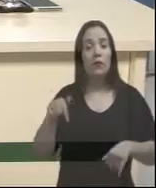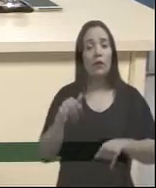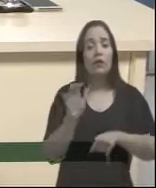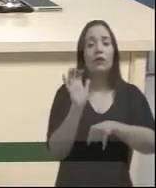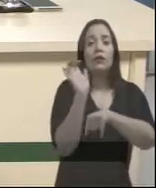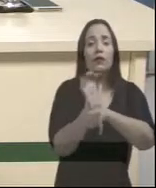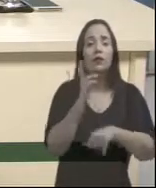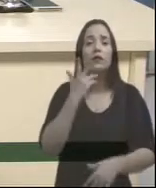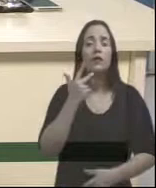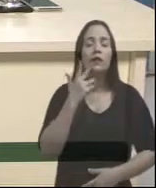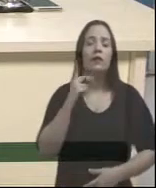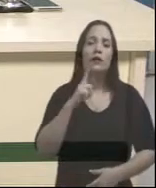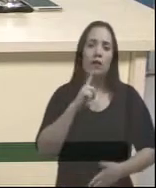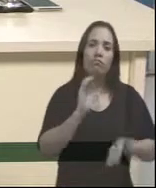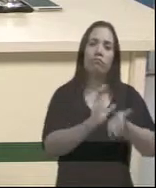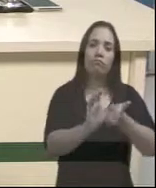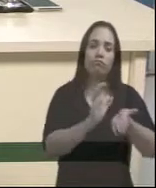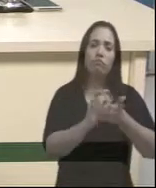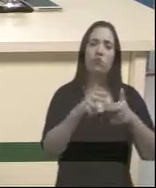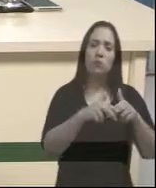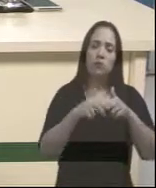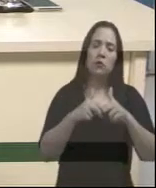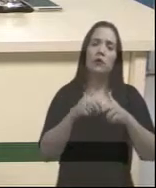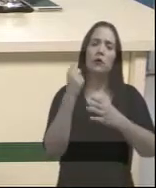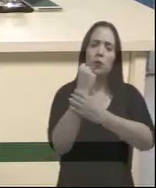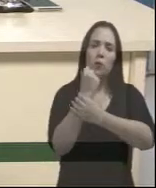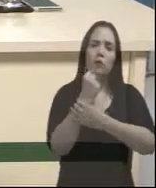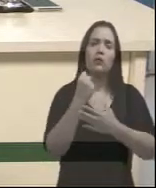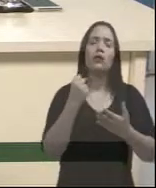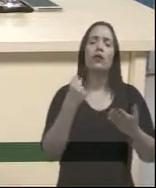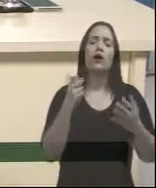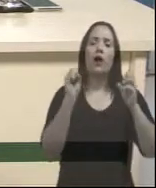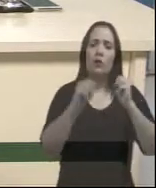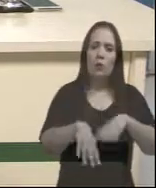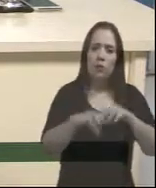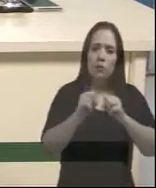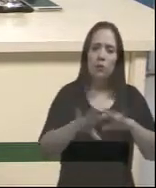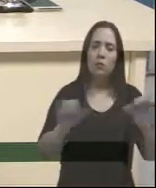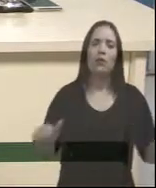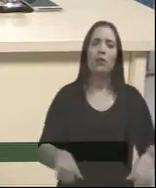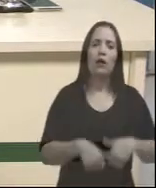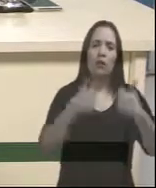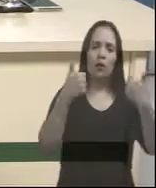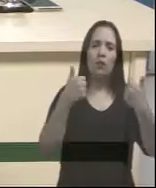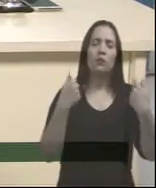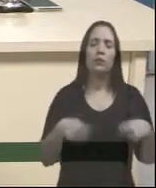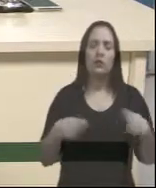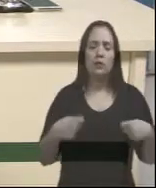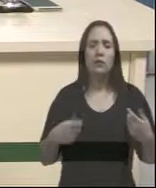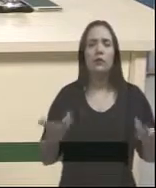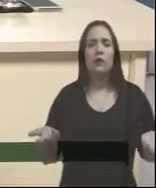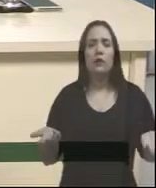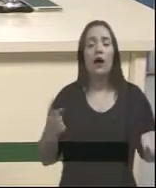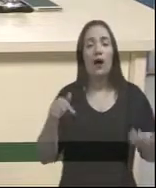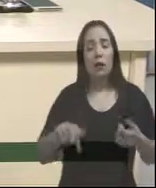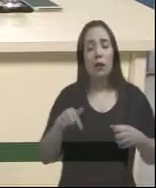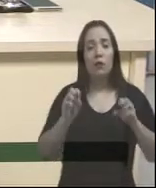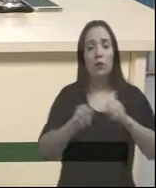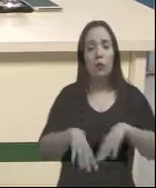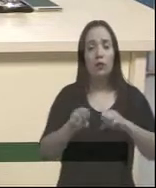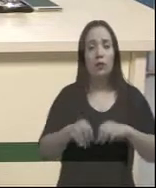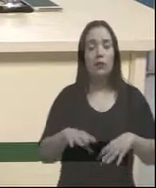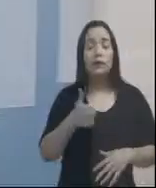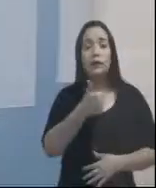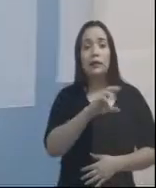questão da segurança pública tem que ser investida a longo prazo. A educação tem que melhorar. Vamos lá. A educação do Estado do Ceará, das